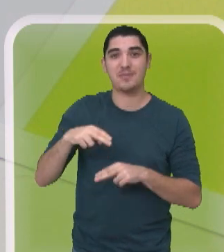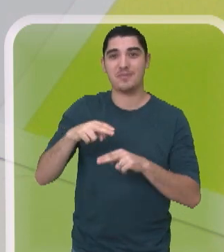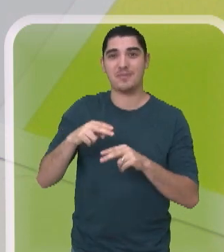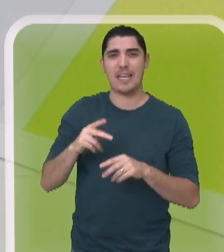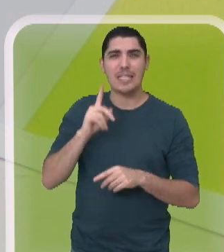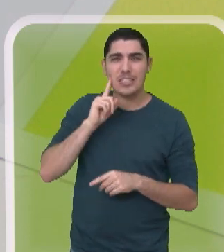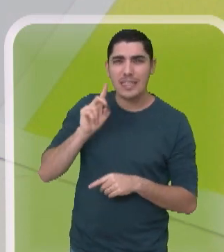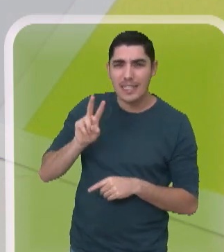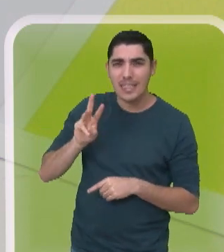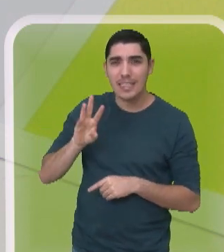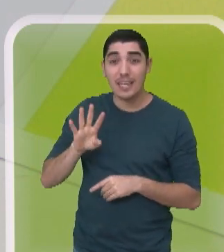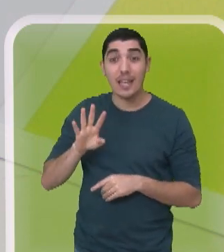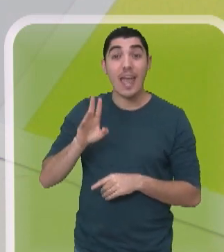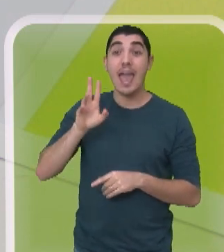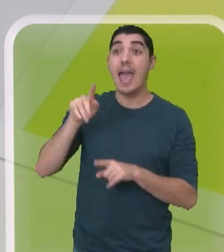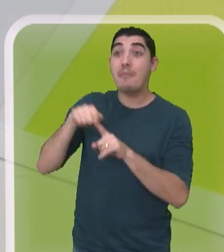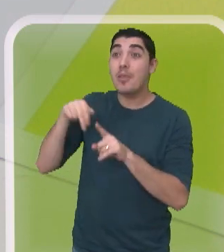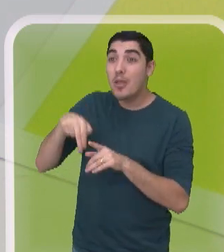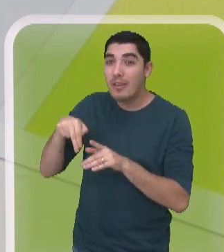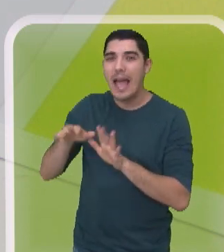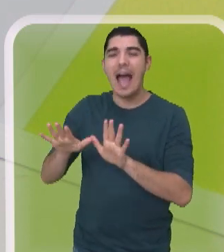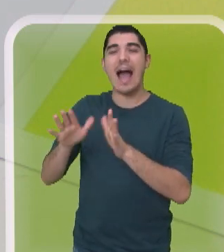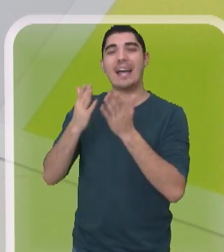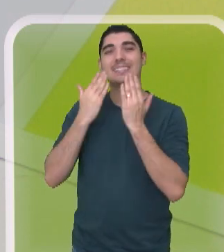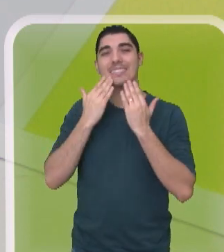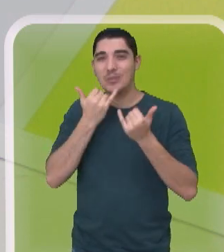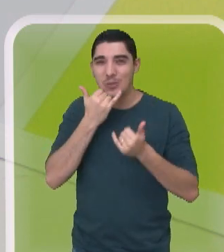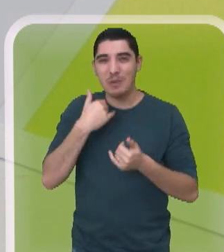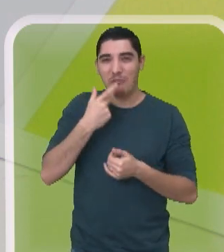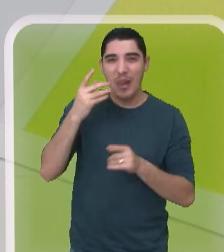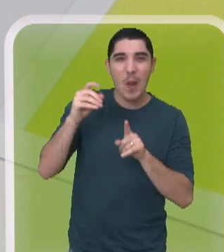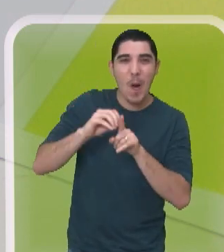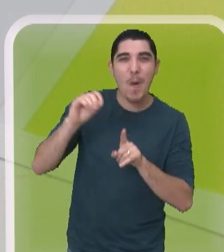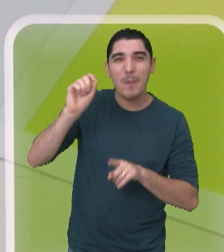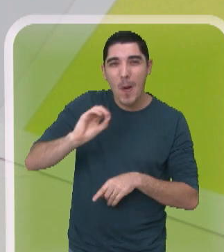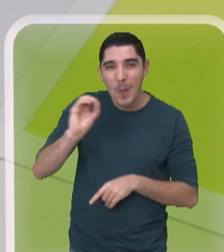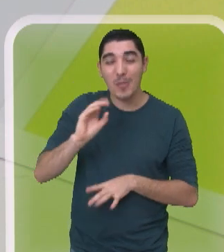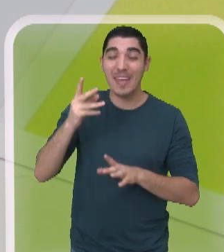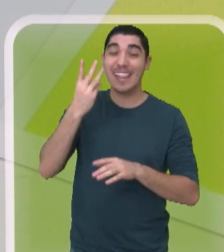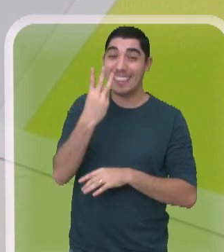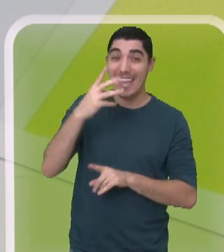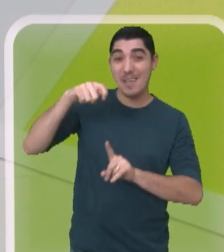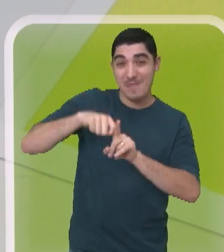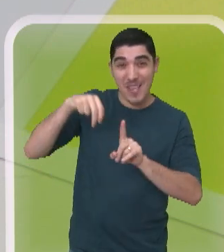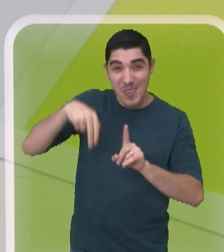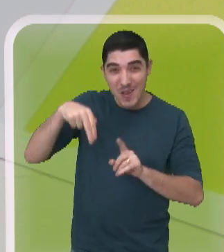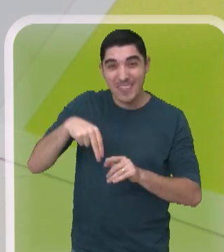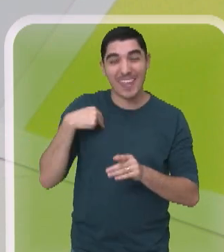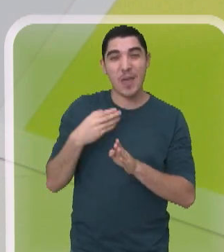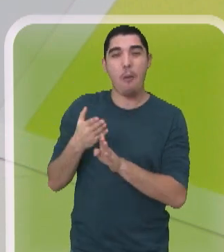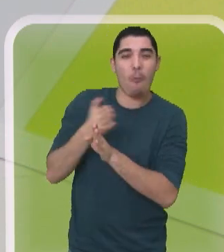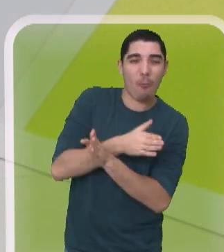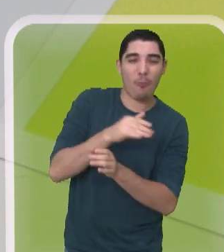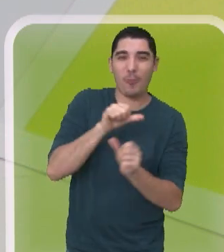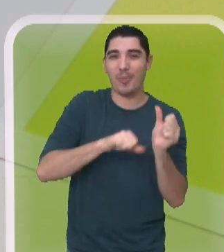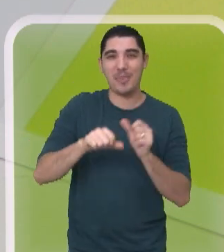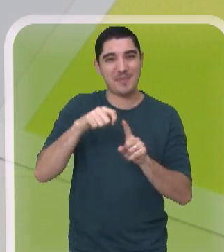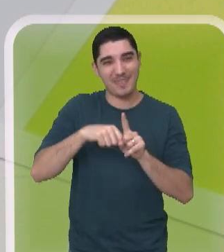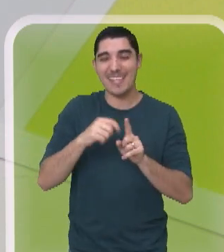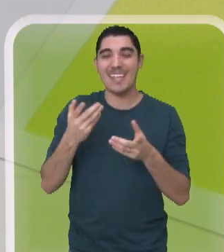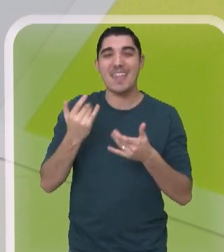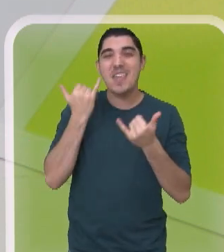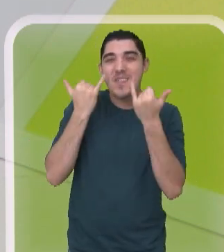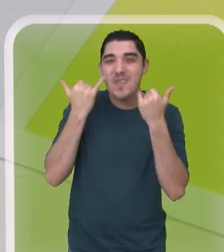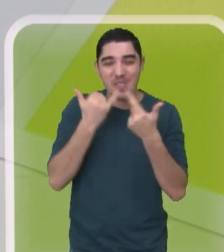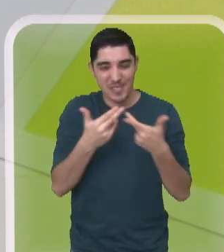é 4, né? Não, novembro. Novembro, que beleza! No dia 3 de novembro, aí estão mudando o mês, trazendo as